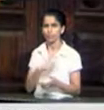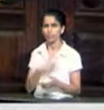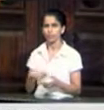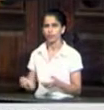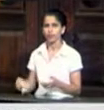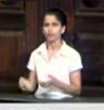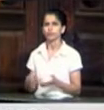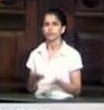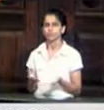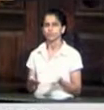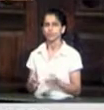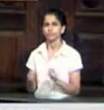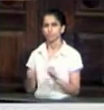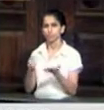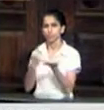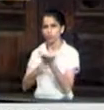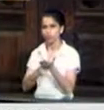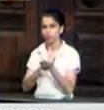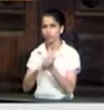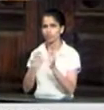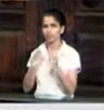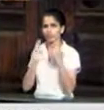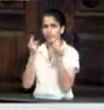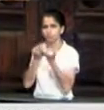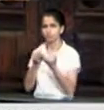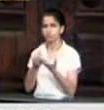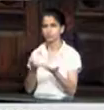Bittencourt, marcarmos a audiência e convidarmos a todos para